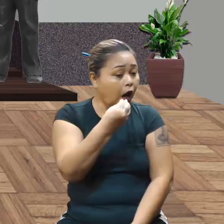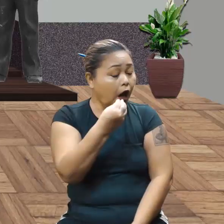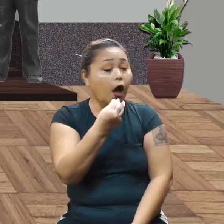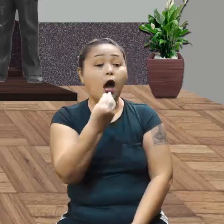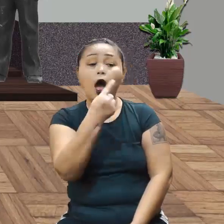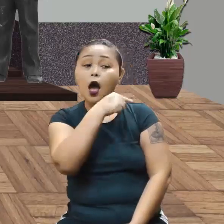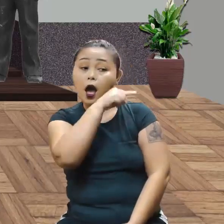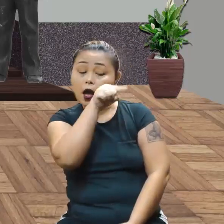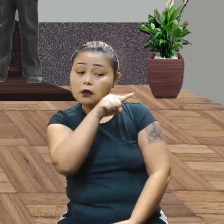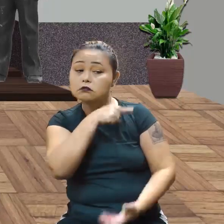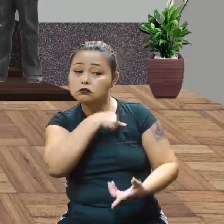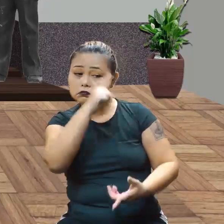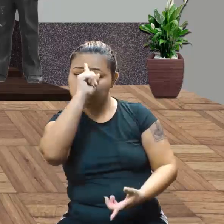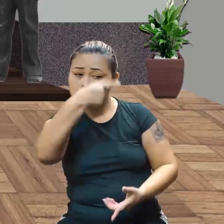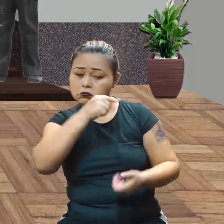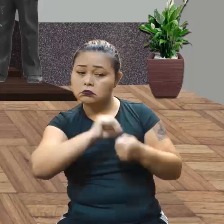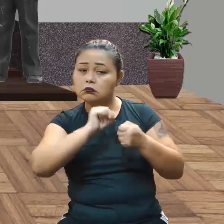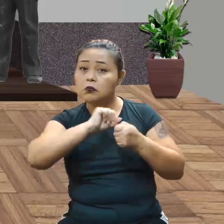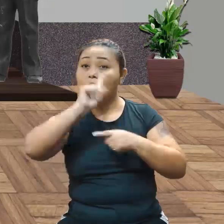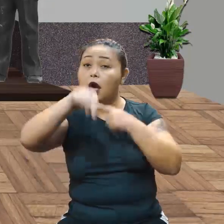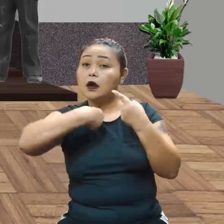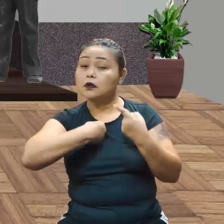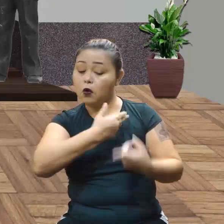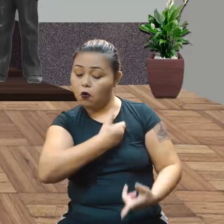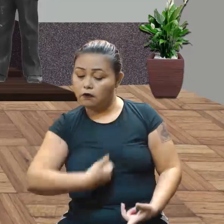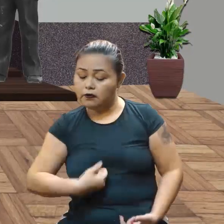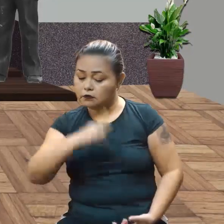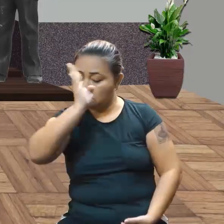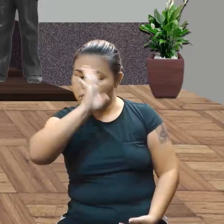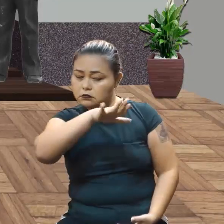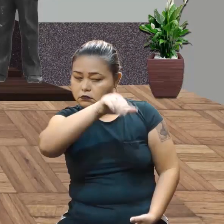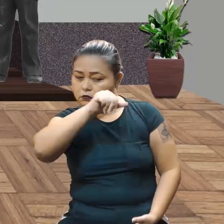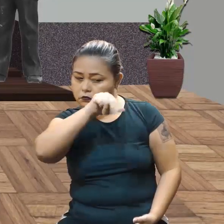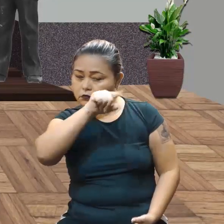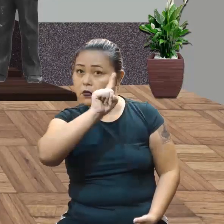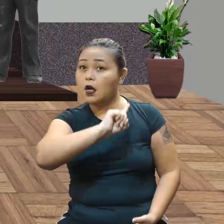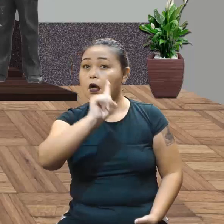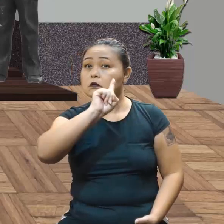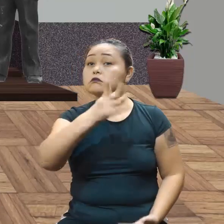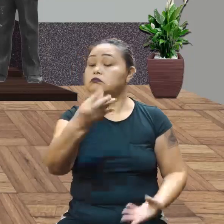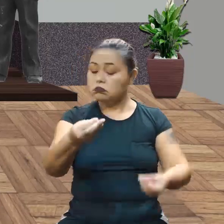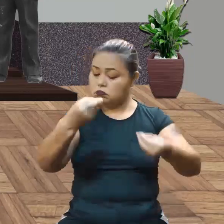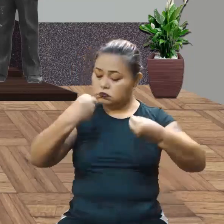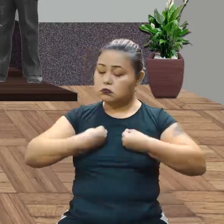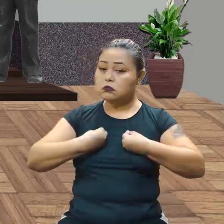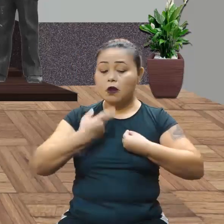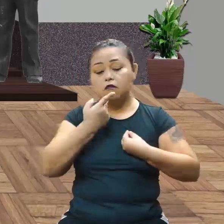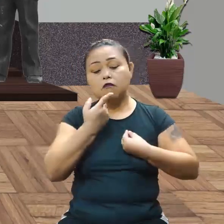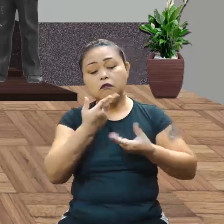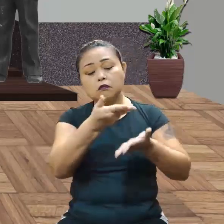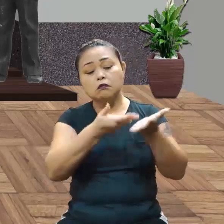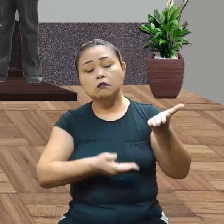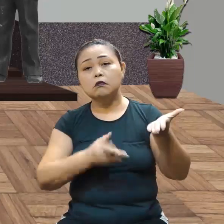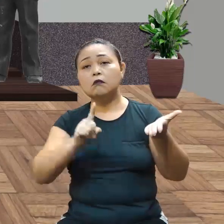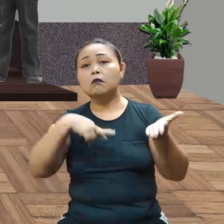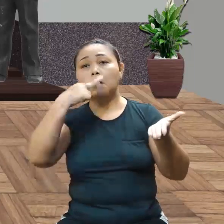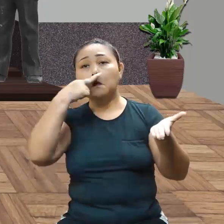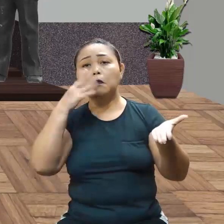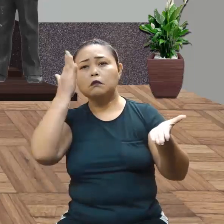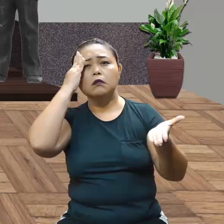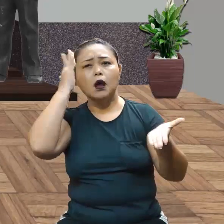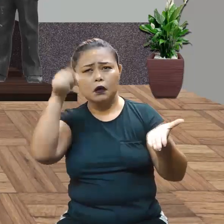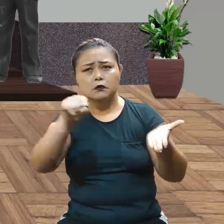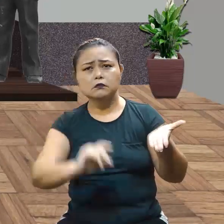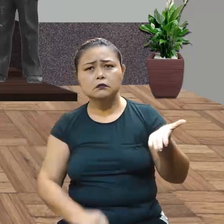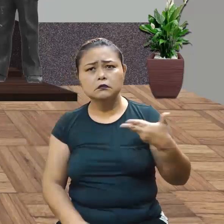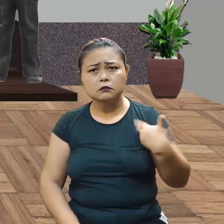missão. Depois ele é chamado pelo governo brasileiro e ele recebe a missão. Vão dizer para ele, Rondon, sabe